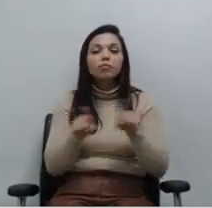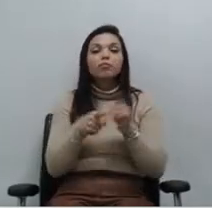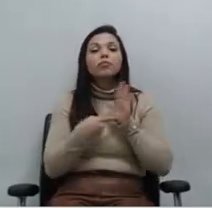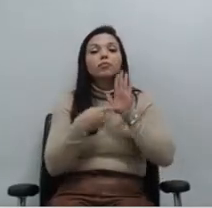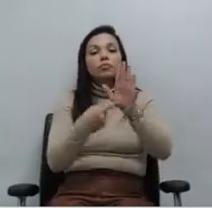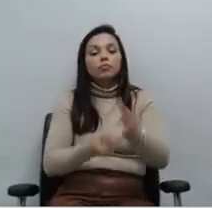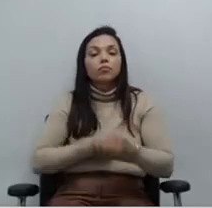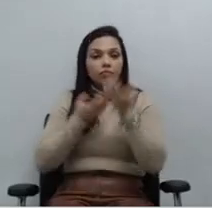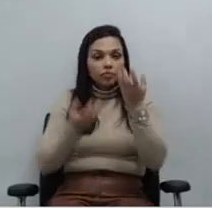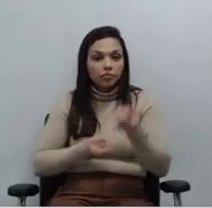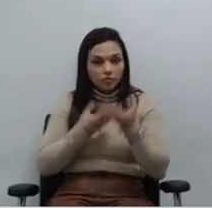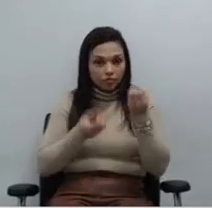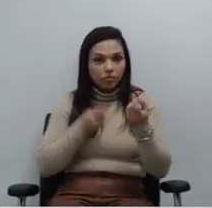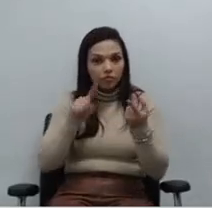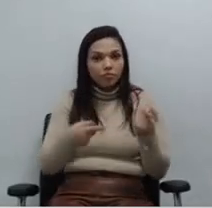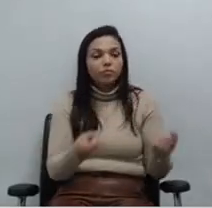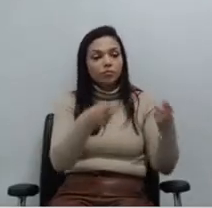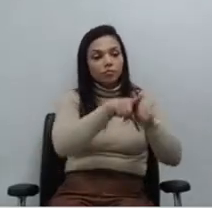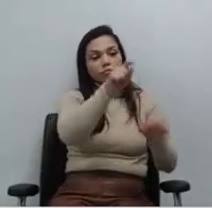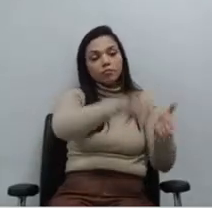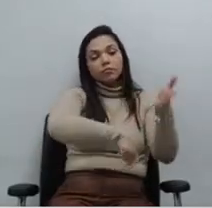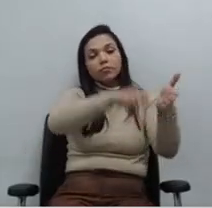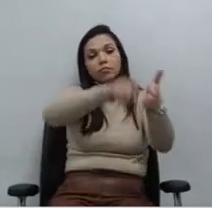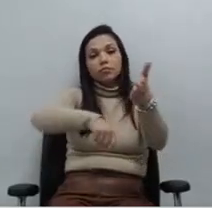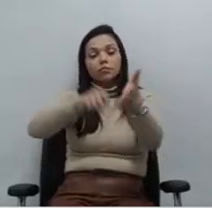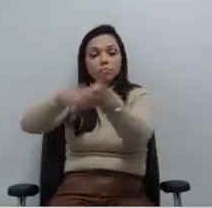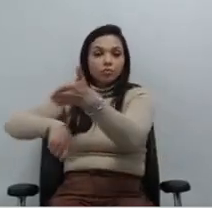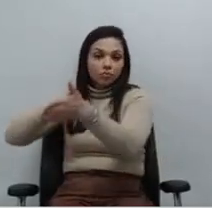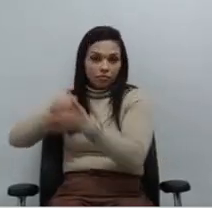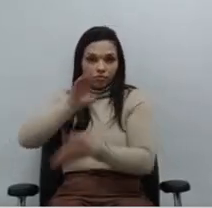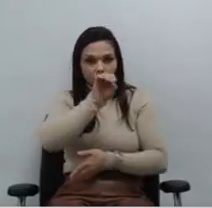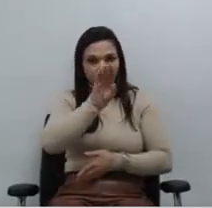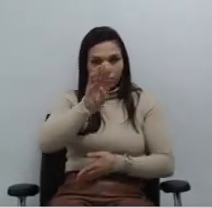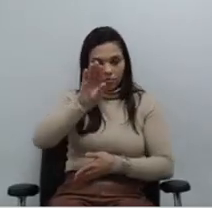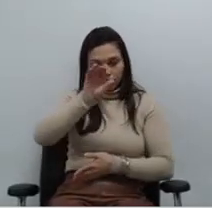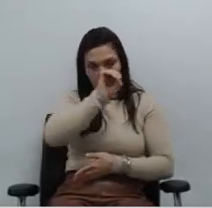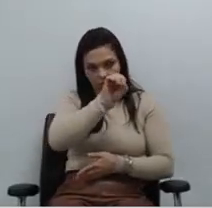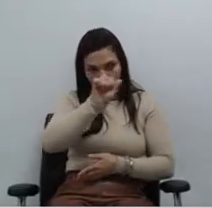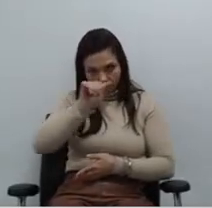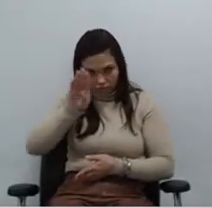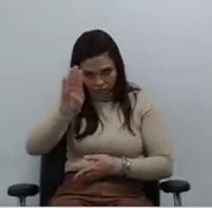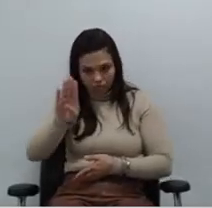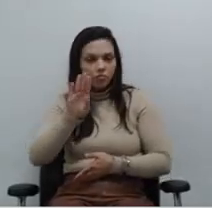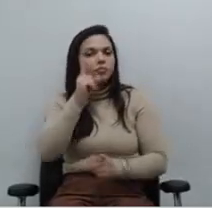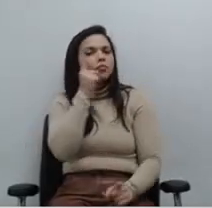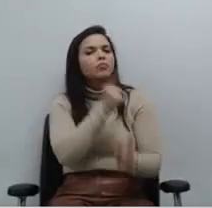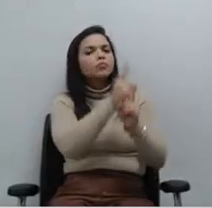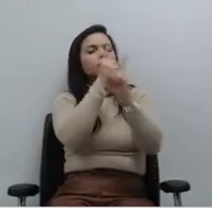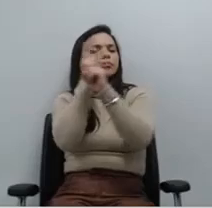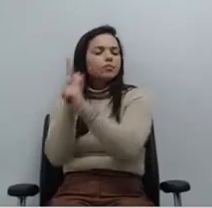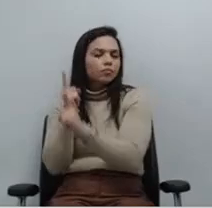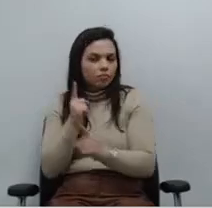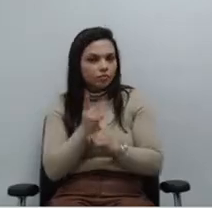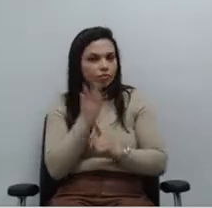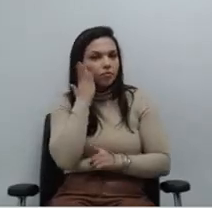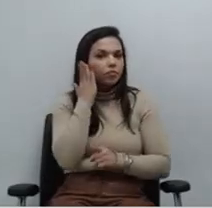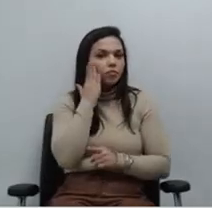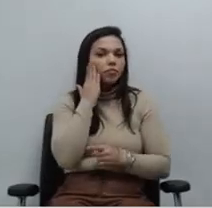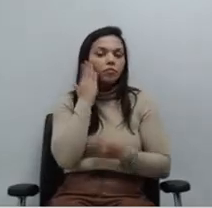gastos mensais com convênios da Ordem dos Advogados do Brasil, OAB, para possibilitar a identificação com maior